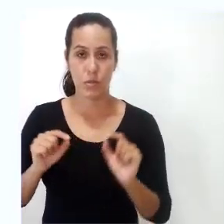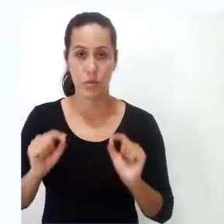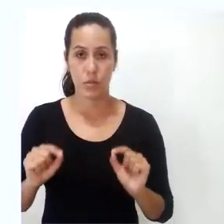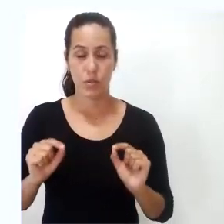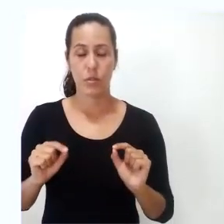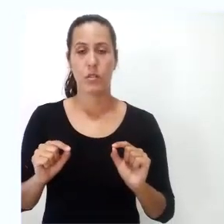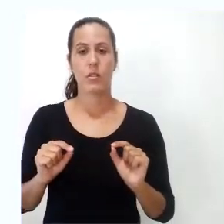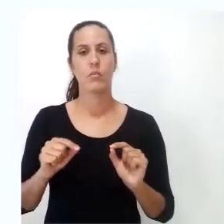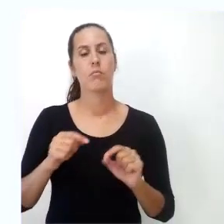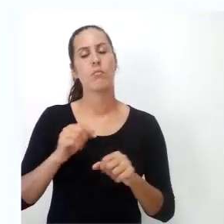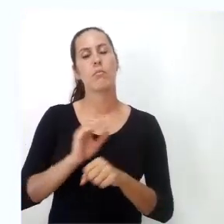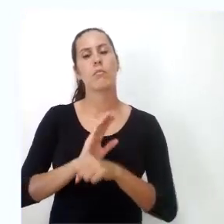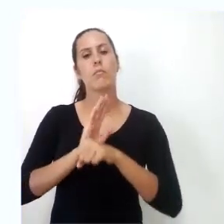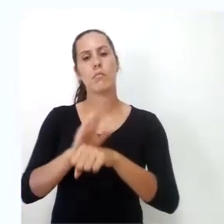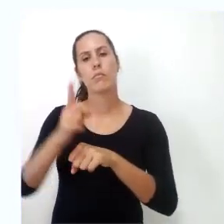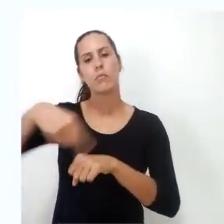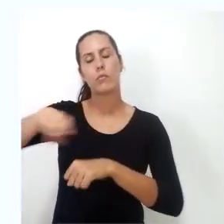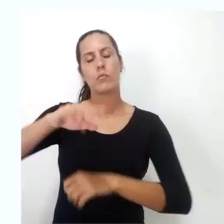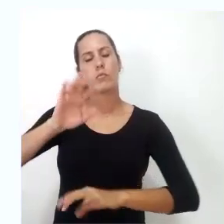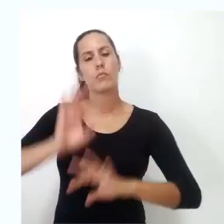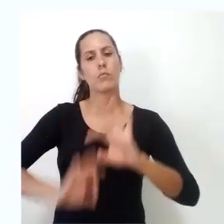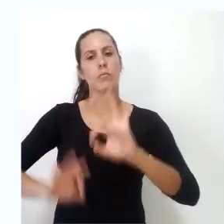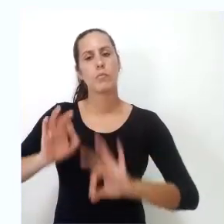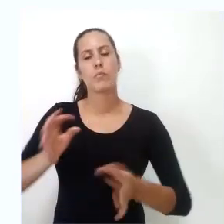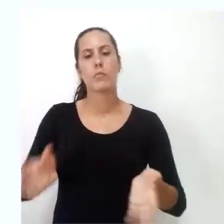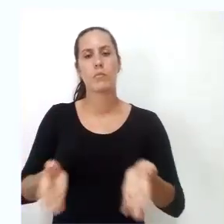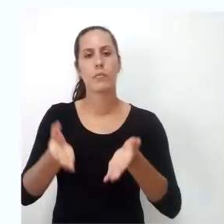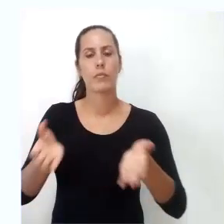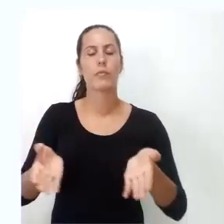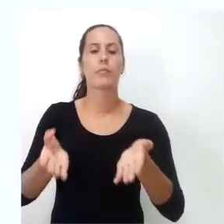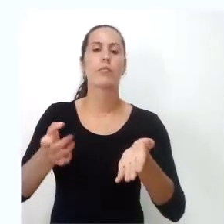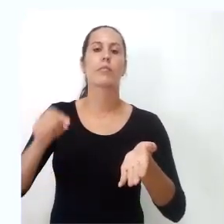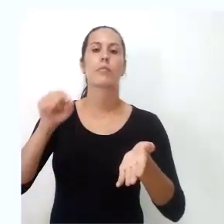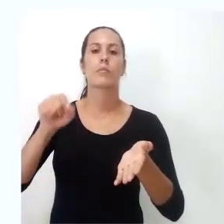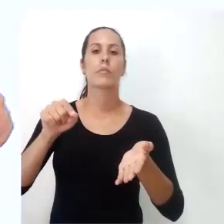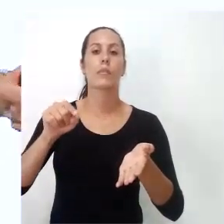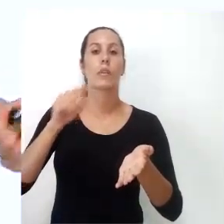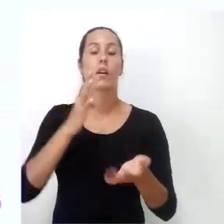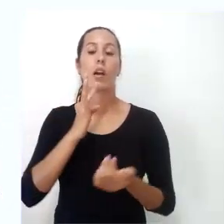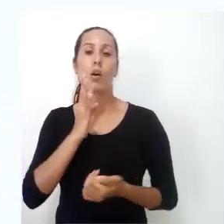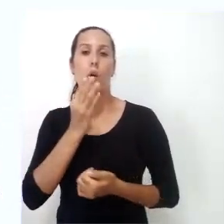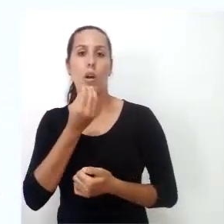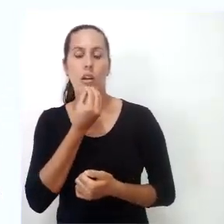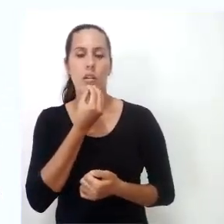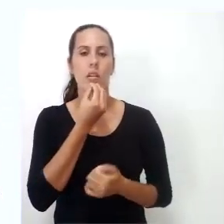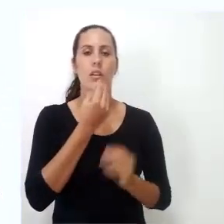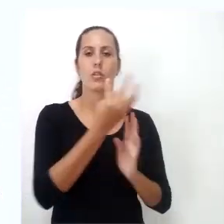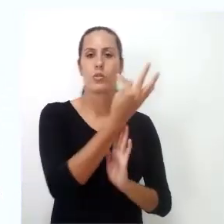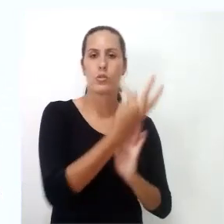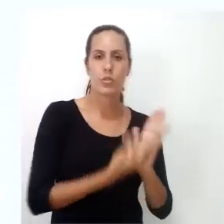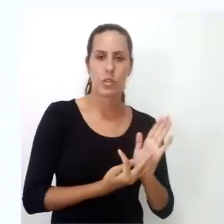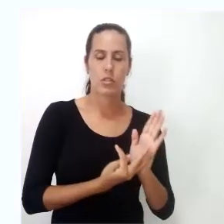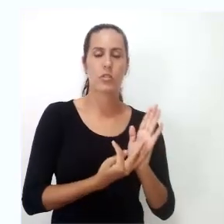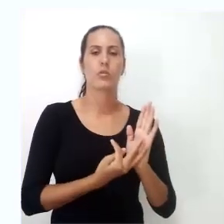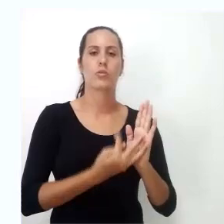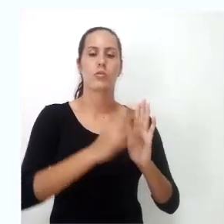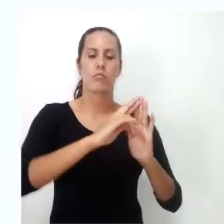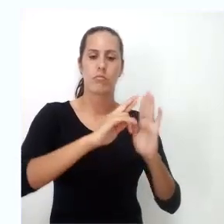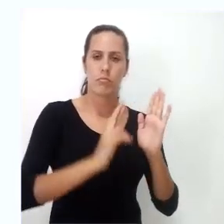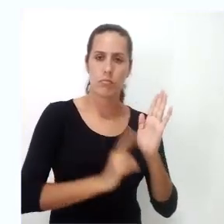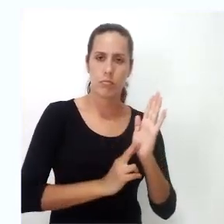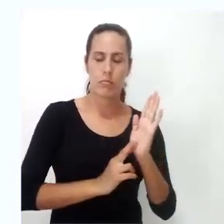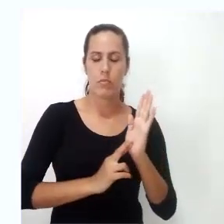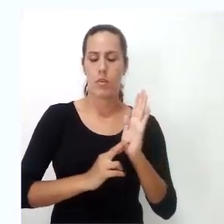como objetivo, preparar vocês para conhecer os textos que regem a vida em